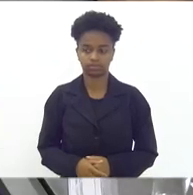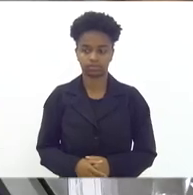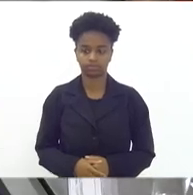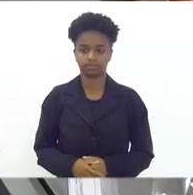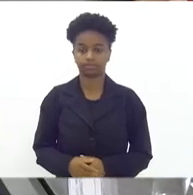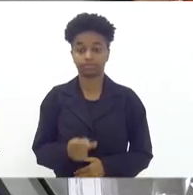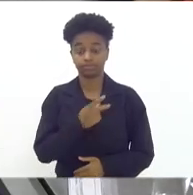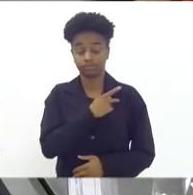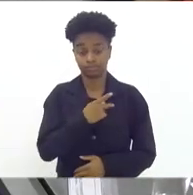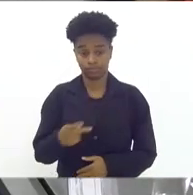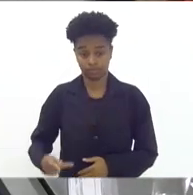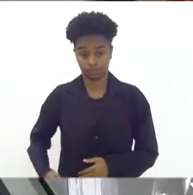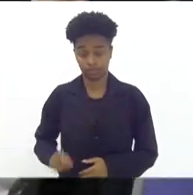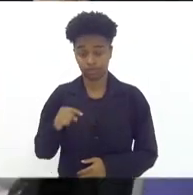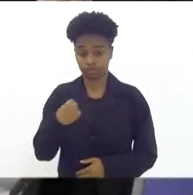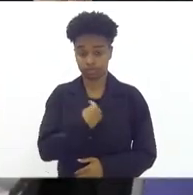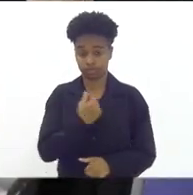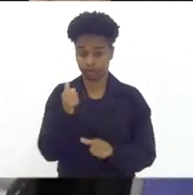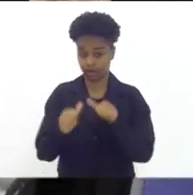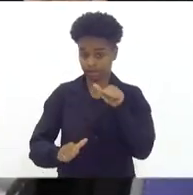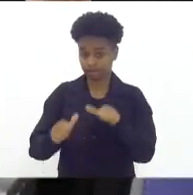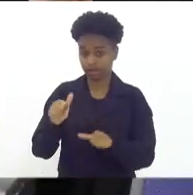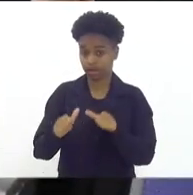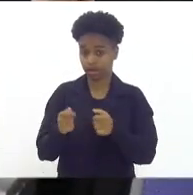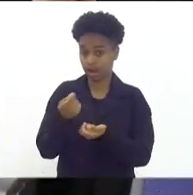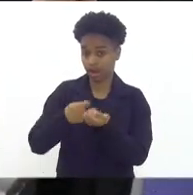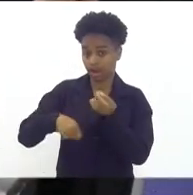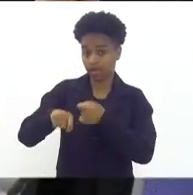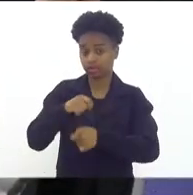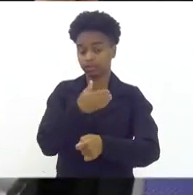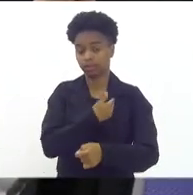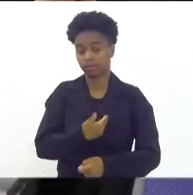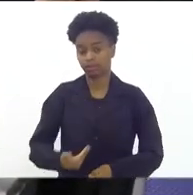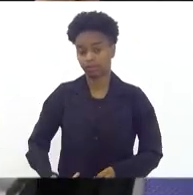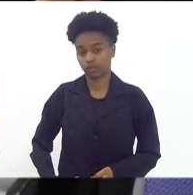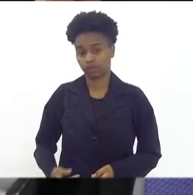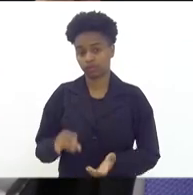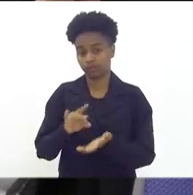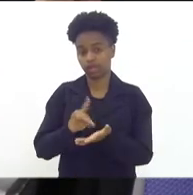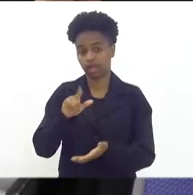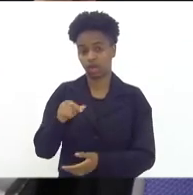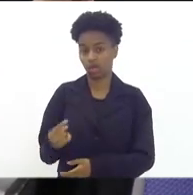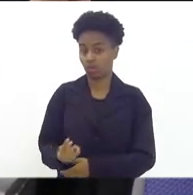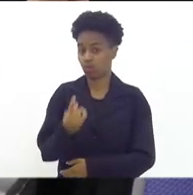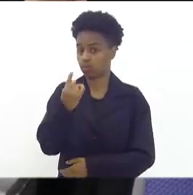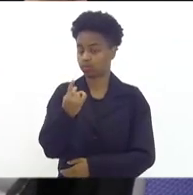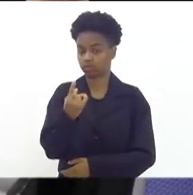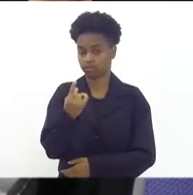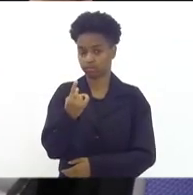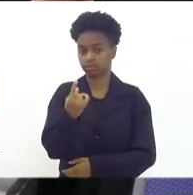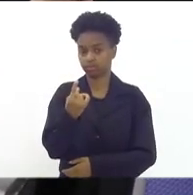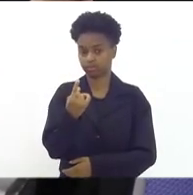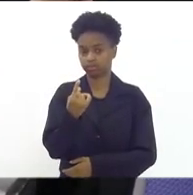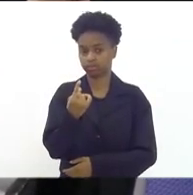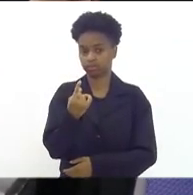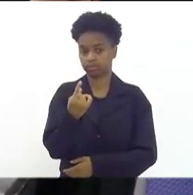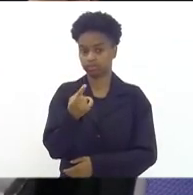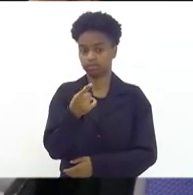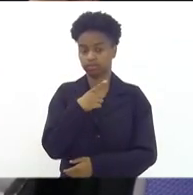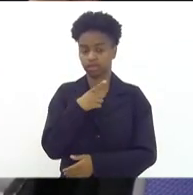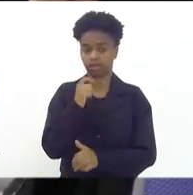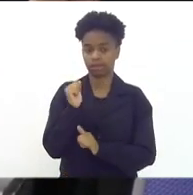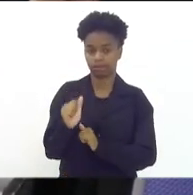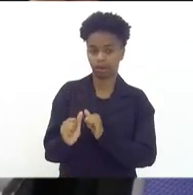a gente avalia que a administração pública ela é única em que Pese é ter alternância